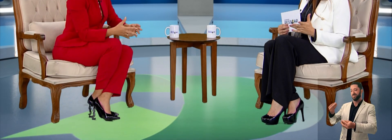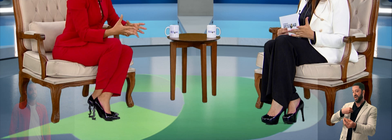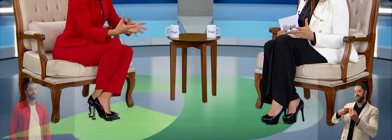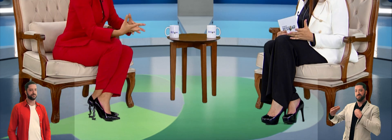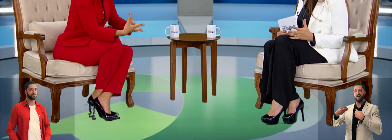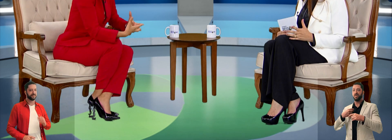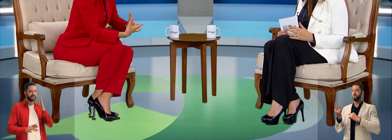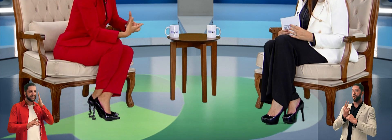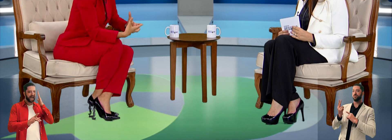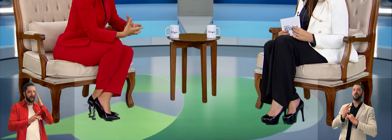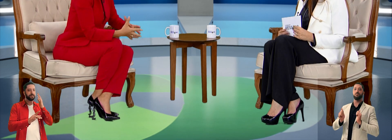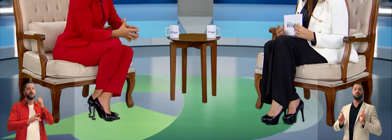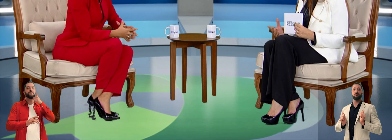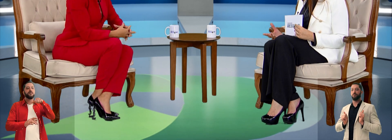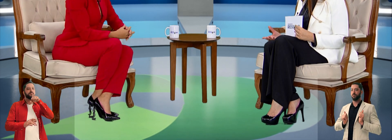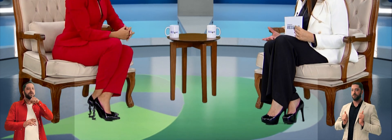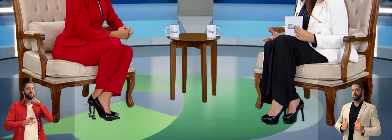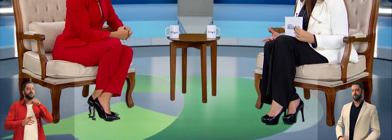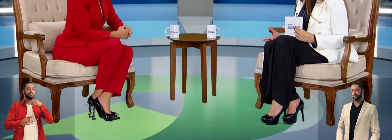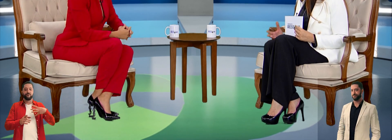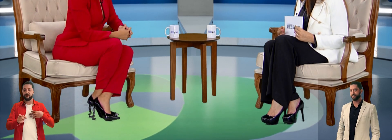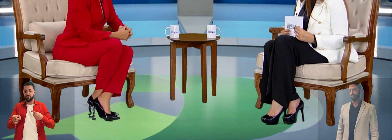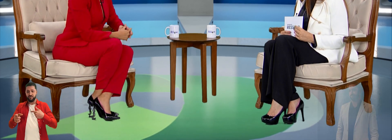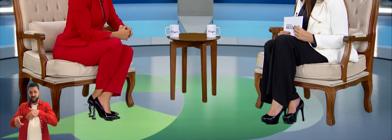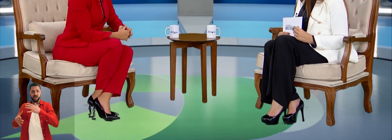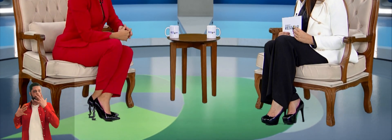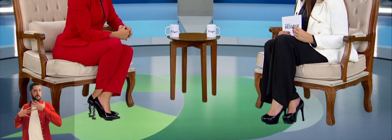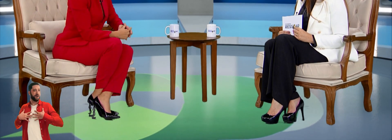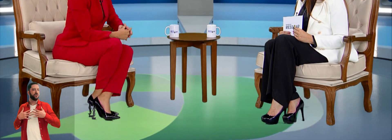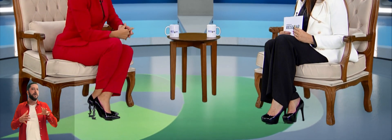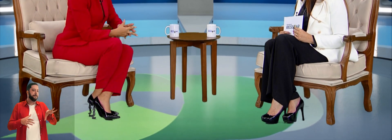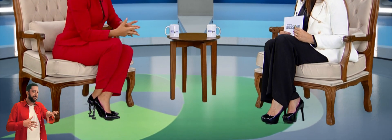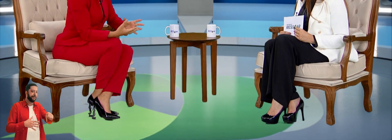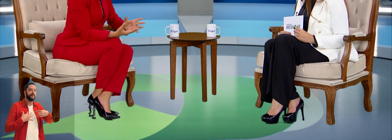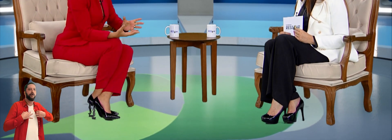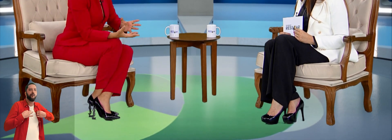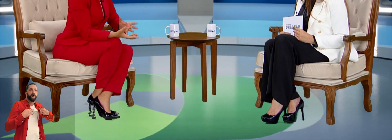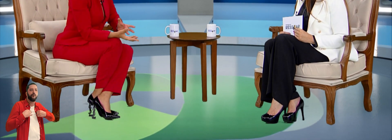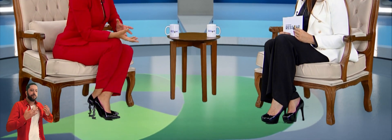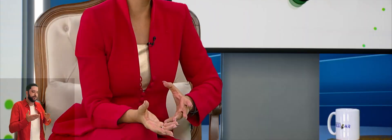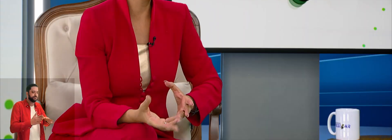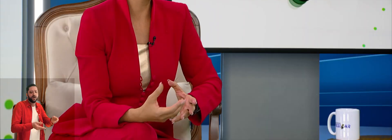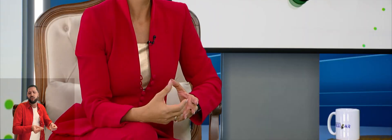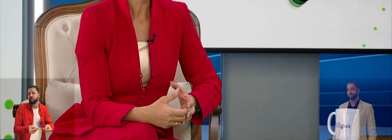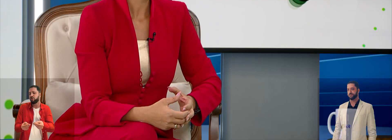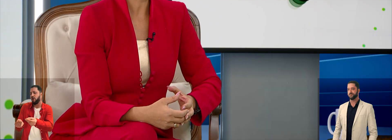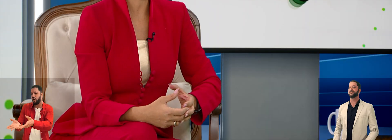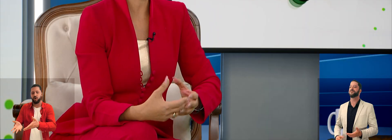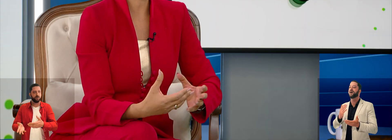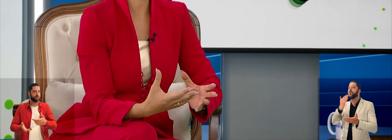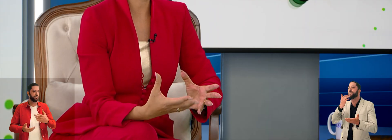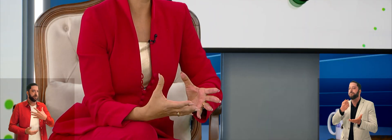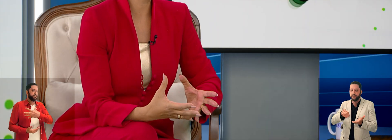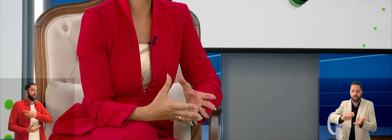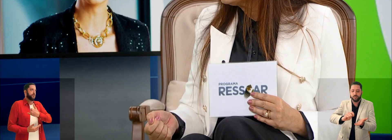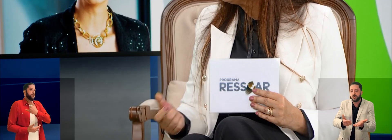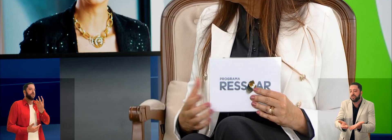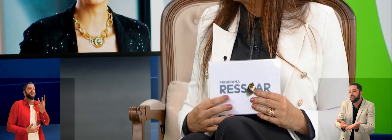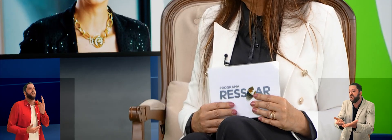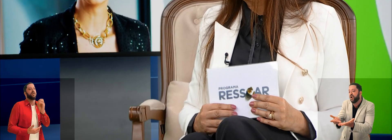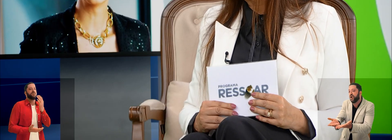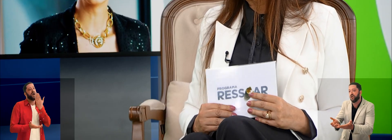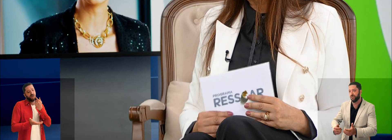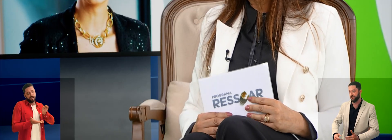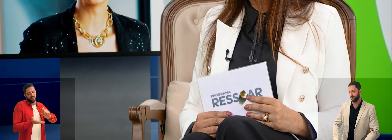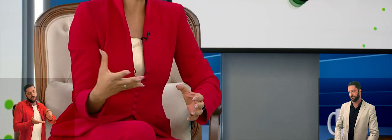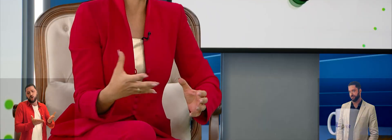que faz tudo demais mesmo, protege. Sabe muito. Sabe aquela mãe que o filho vai tomar banho, leva a roupa na porta... Que coloca, serve comidinha, o prato de na comida,